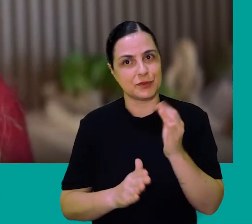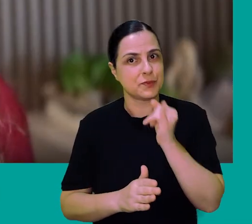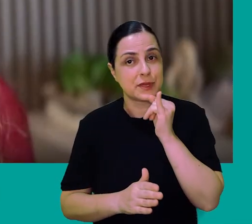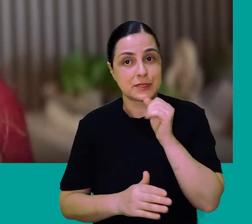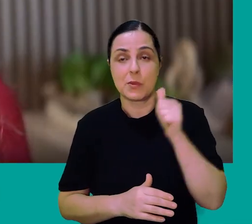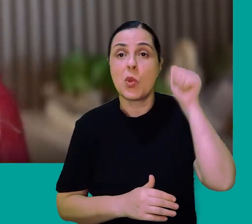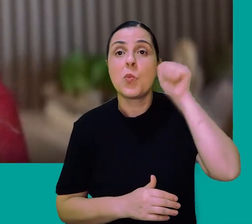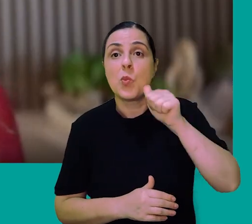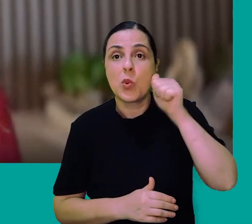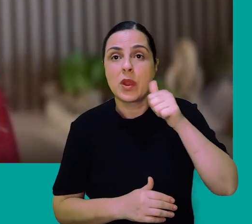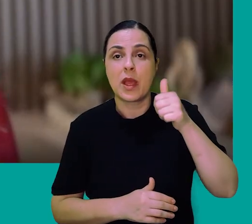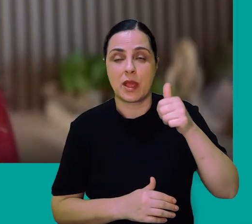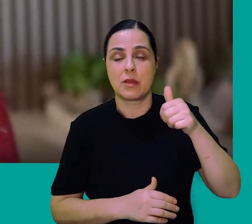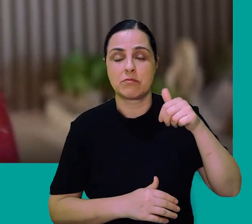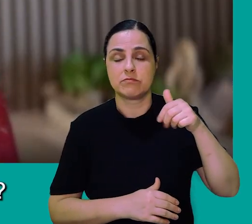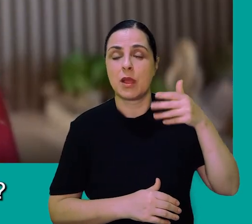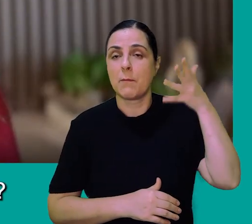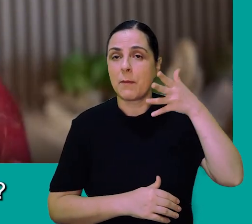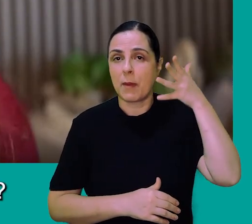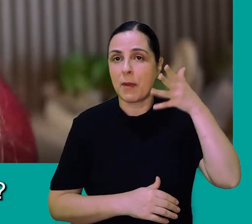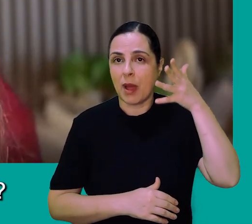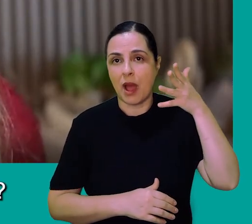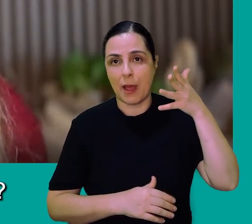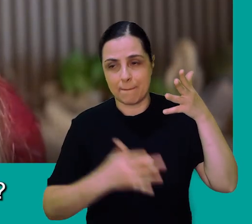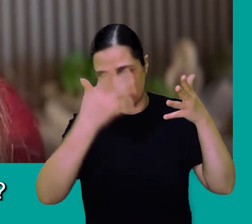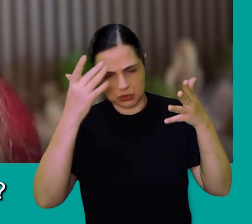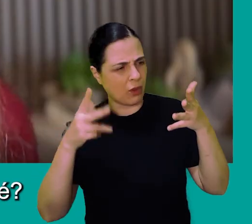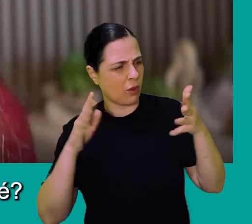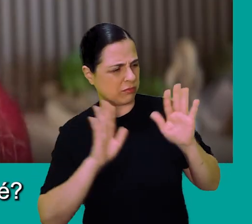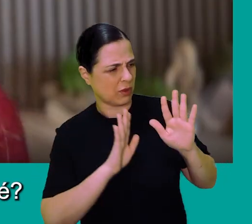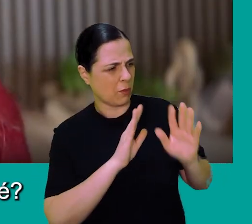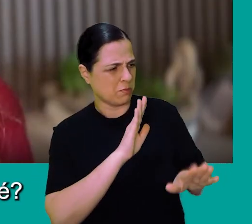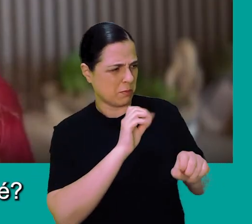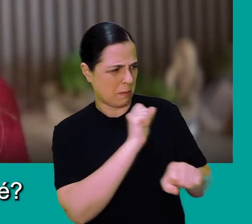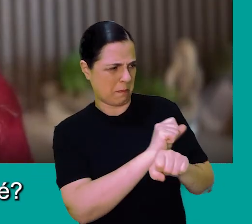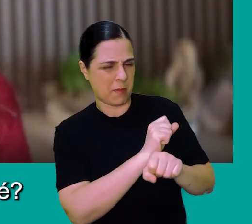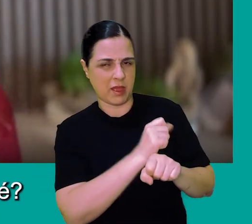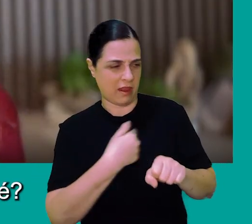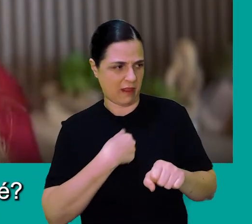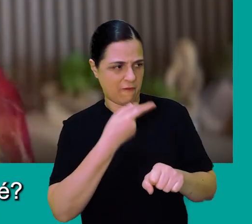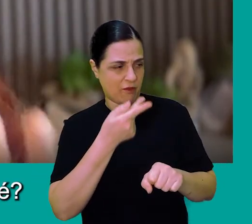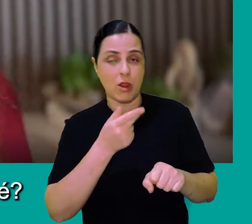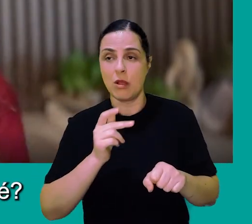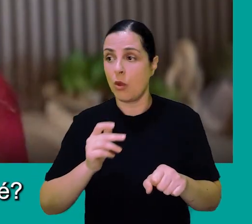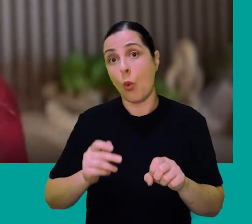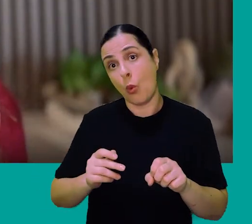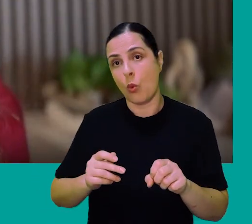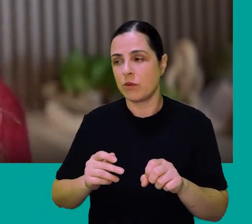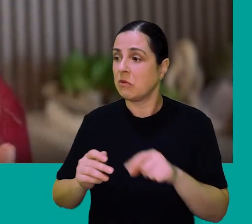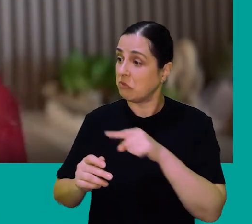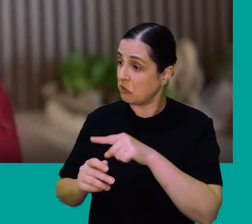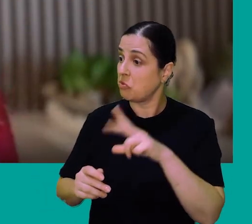mulheres, ou esses elogios que você falou, né, de tipo, nossa, você fala tão bem, né,